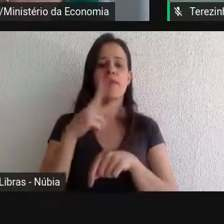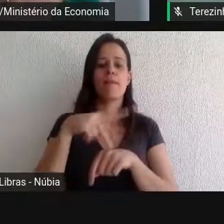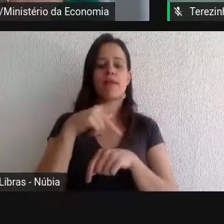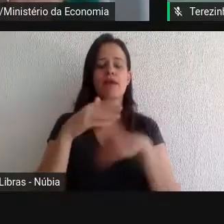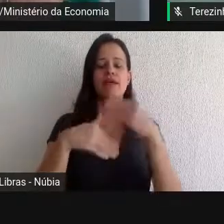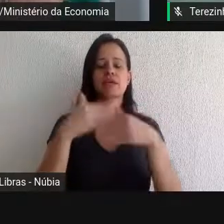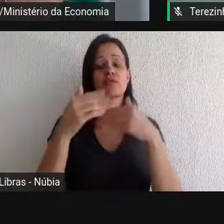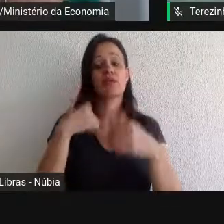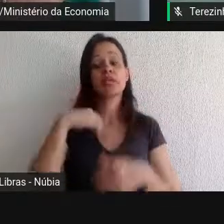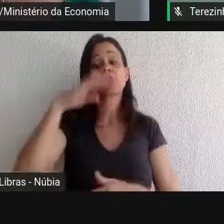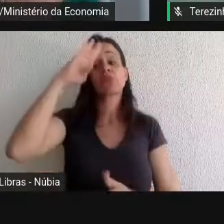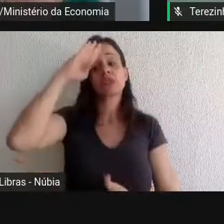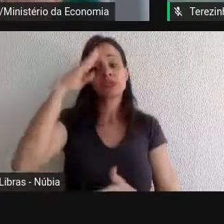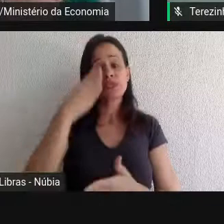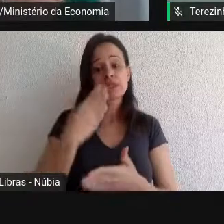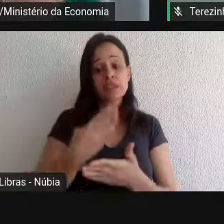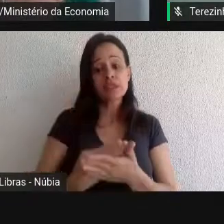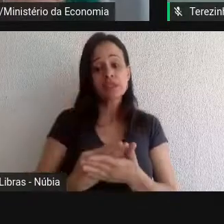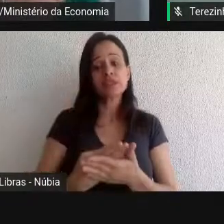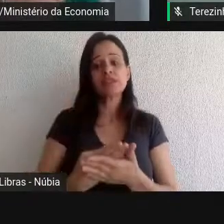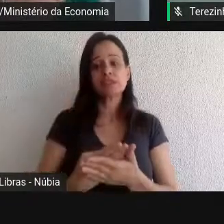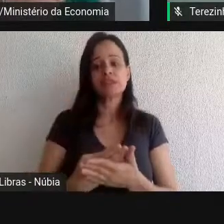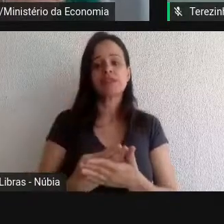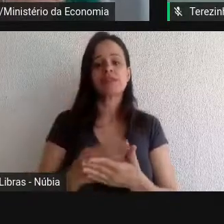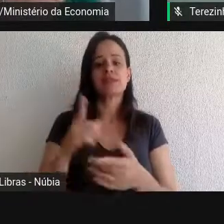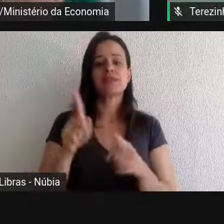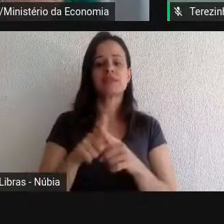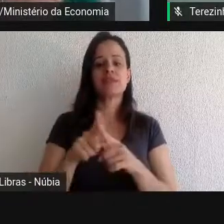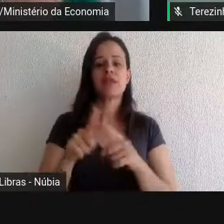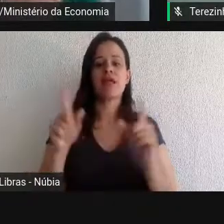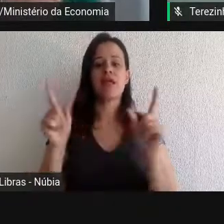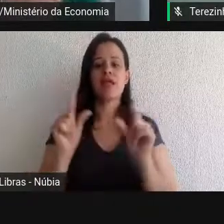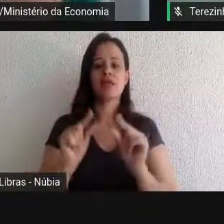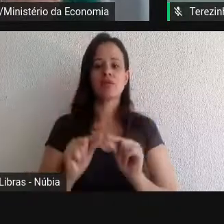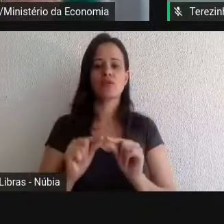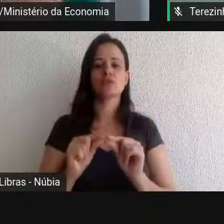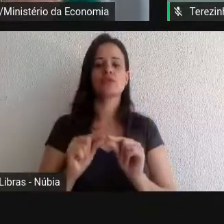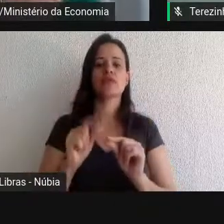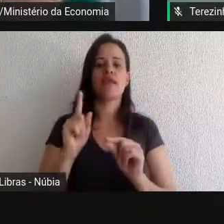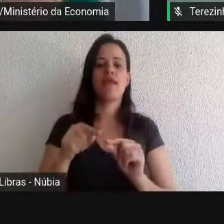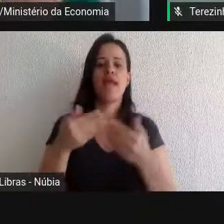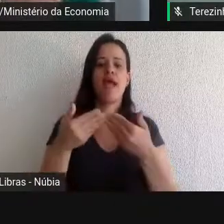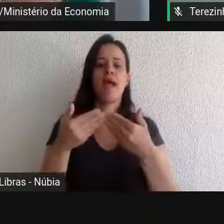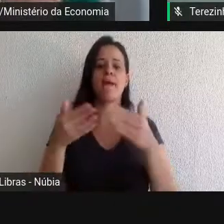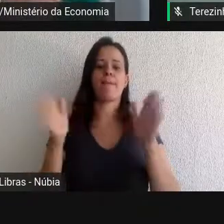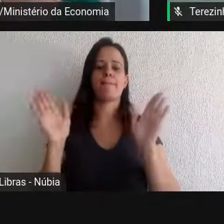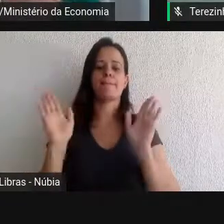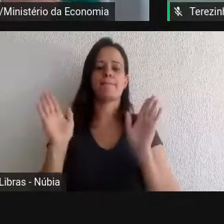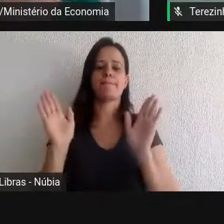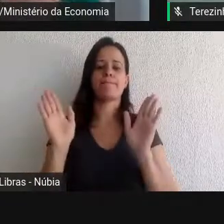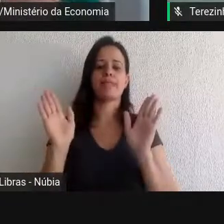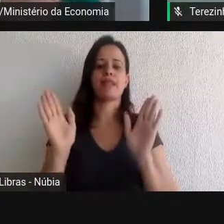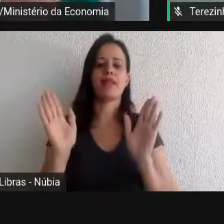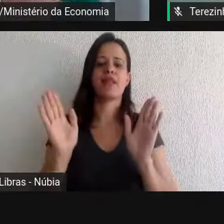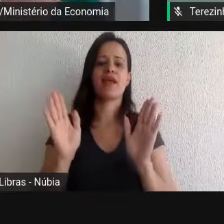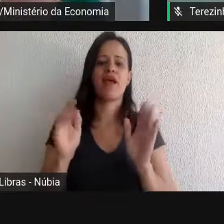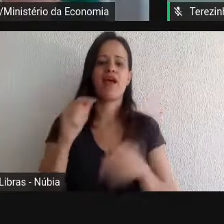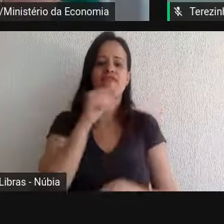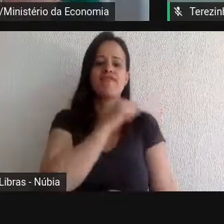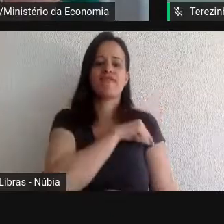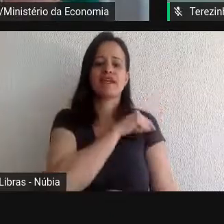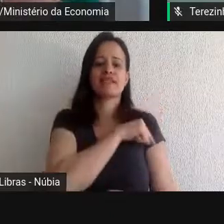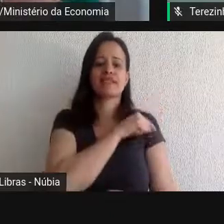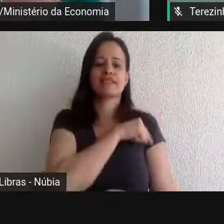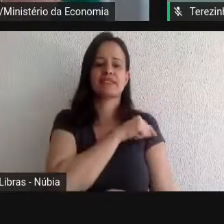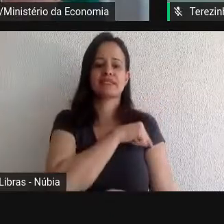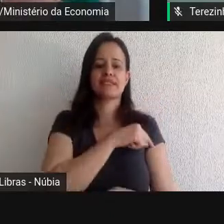Então, eu creio que a saída aí para reduzir o preço é ampliar o leque de vacinas na